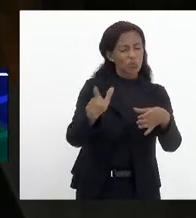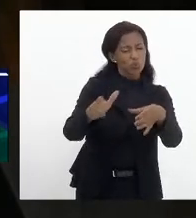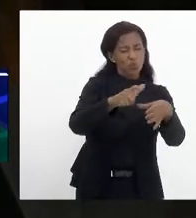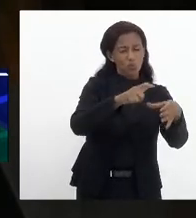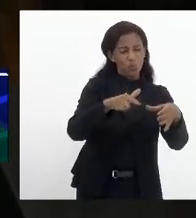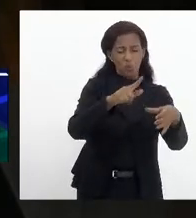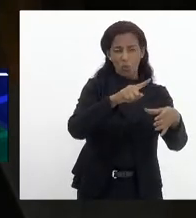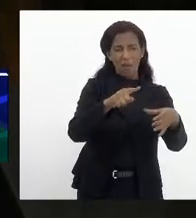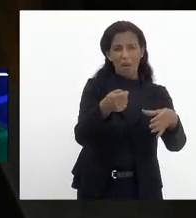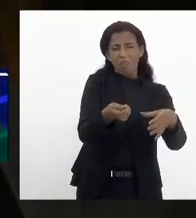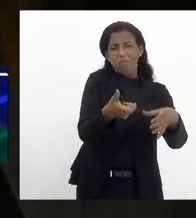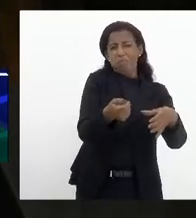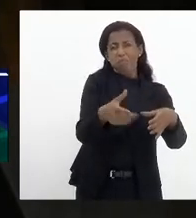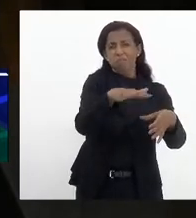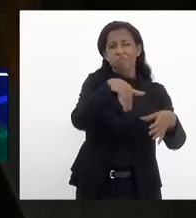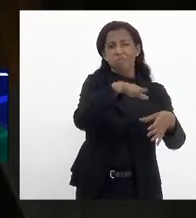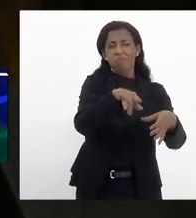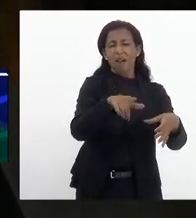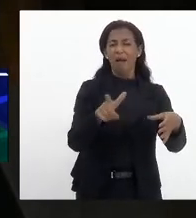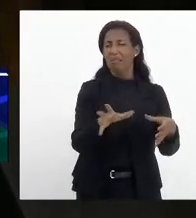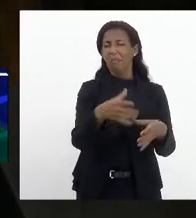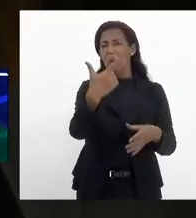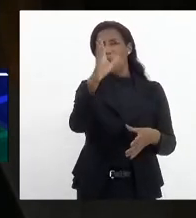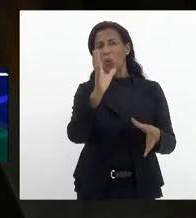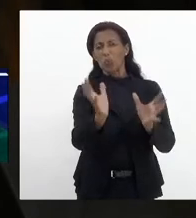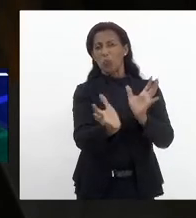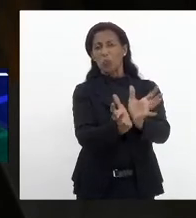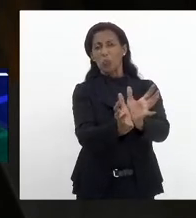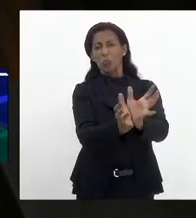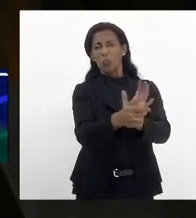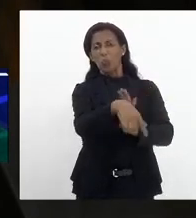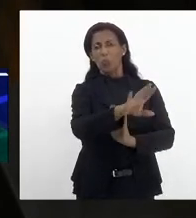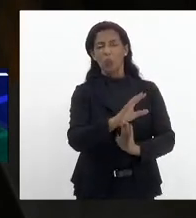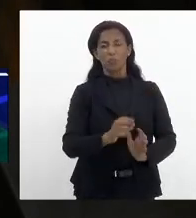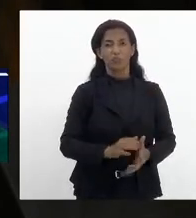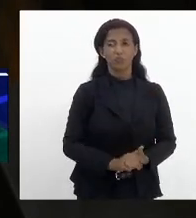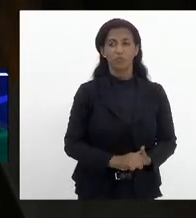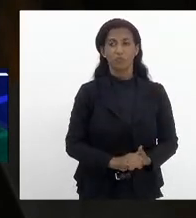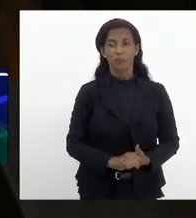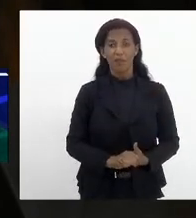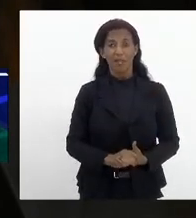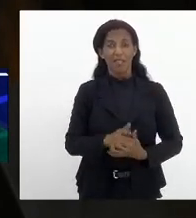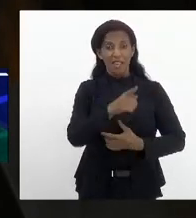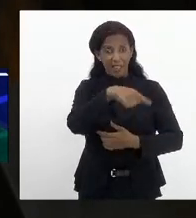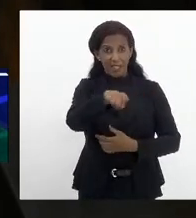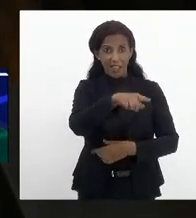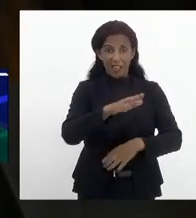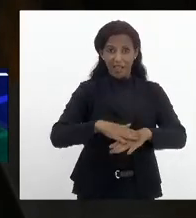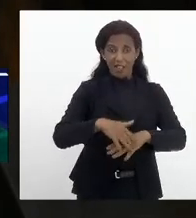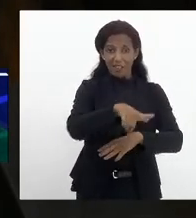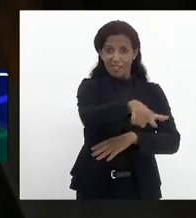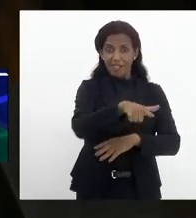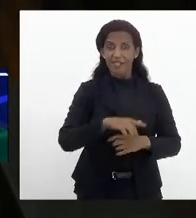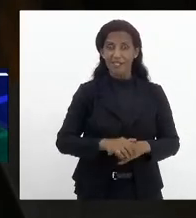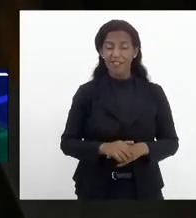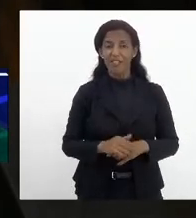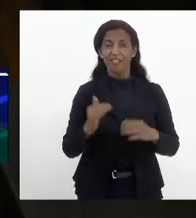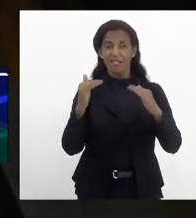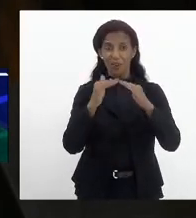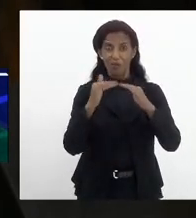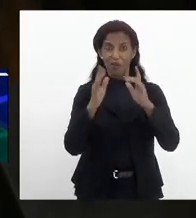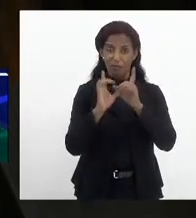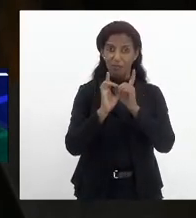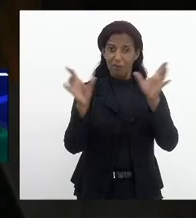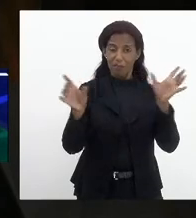o local em São Paulo, mas também estavam ali outras meia dúzia de gatos pingados, e esses sim são a favor da